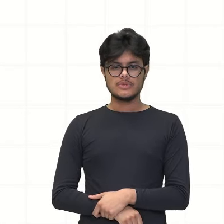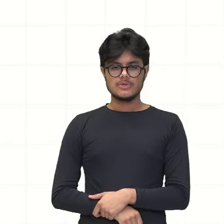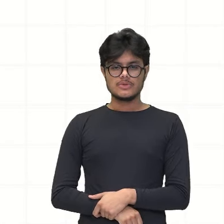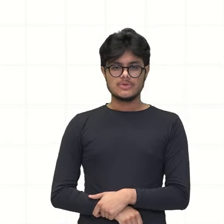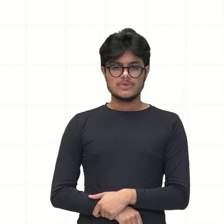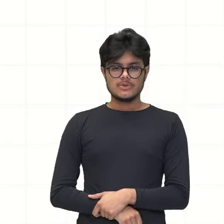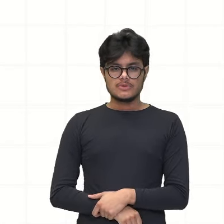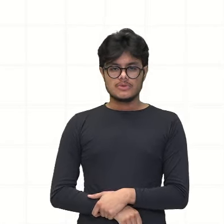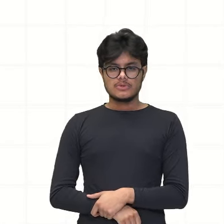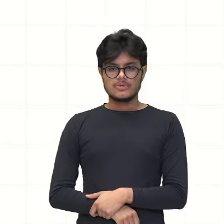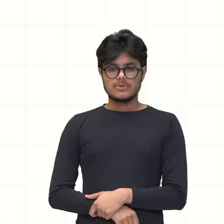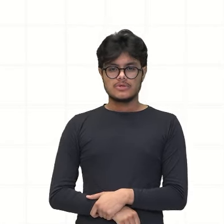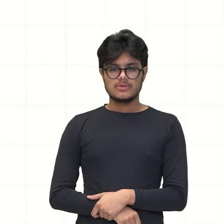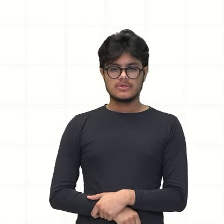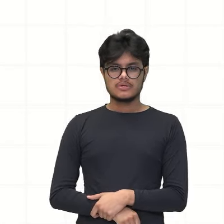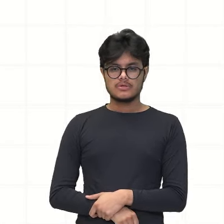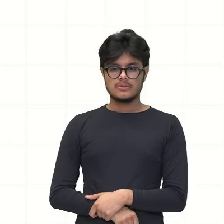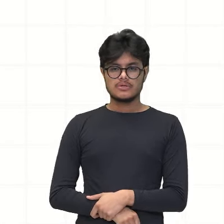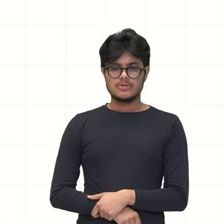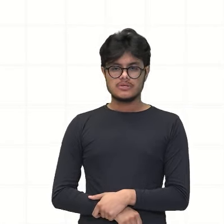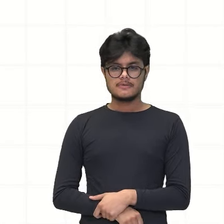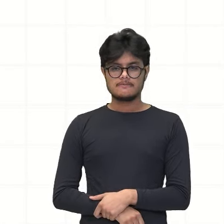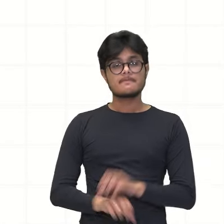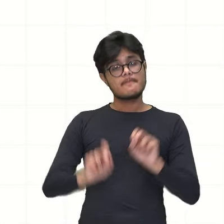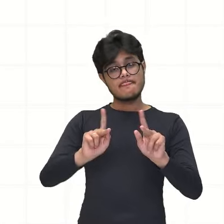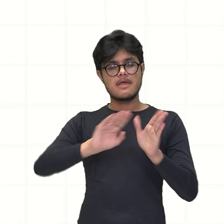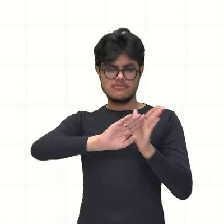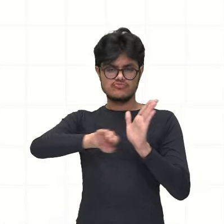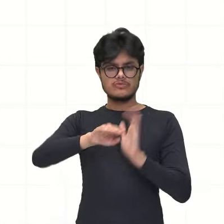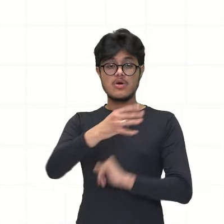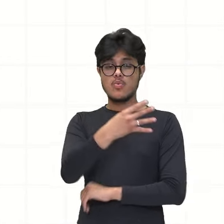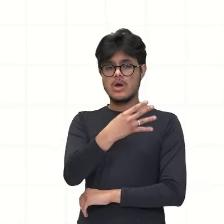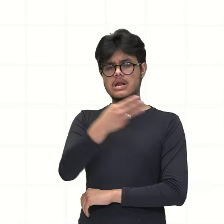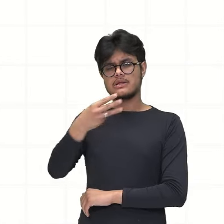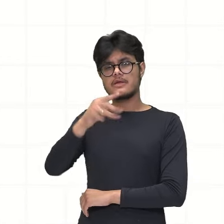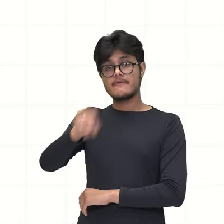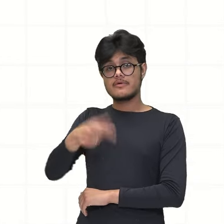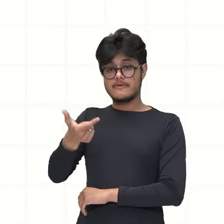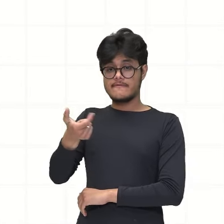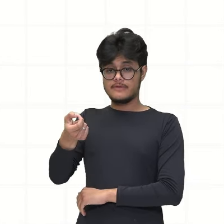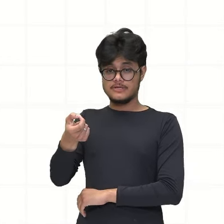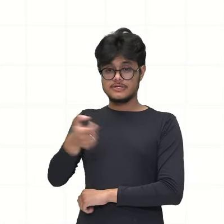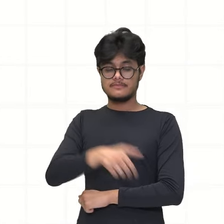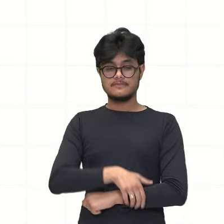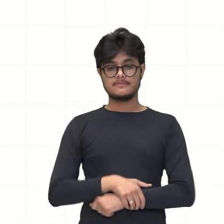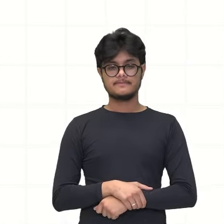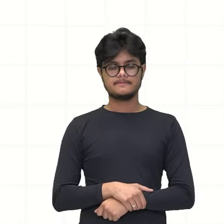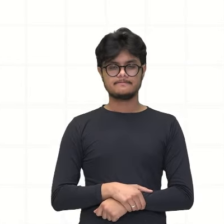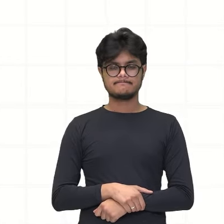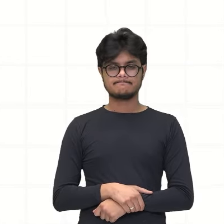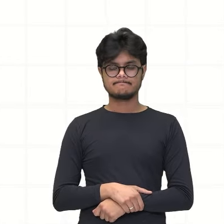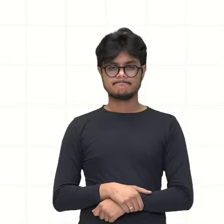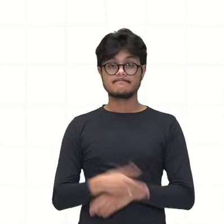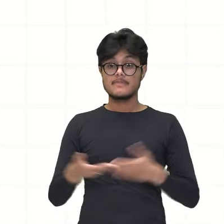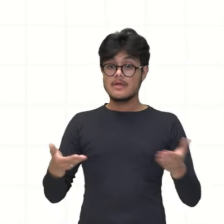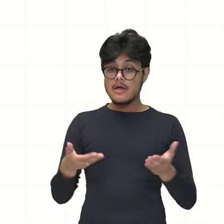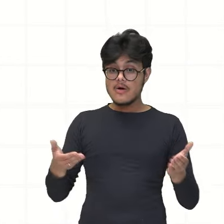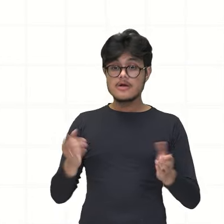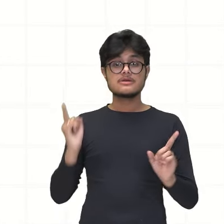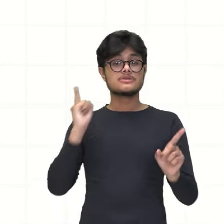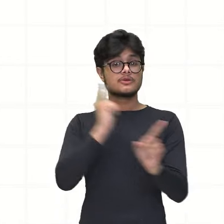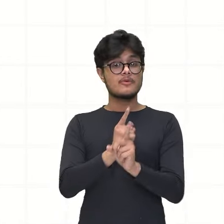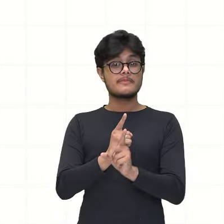bom? Então, ela vai ter esse desconto de R$ 43,20. E agora, eu